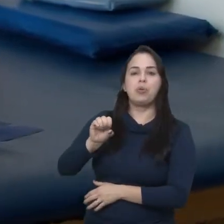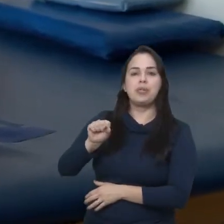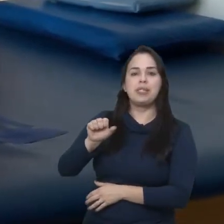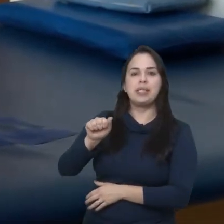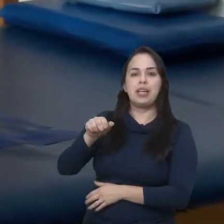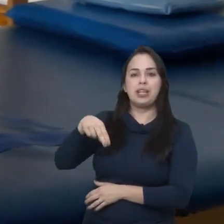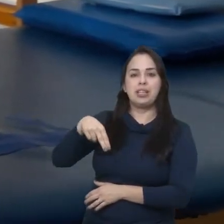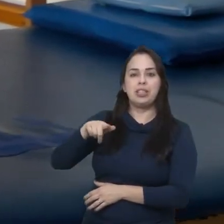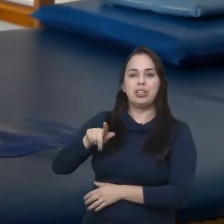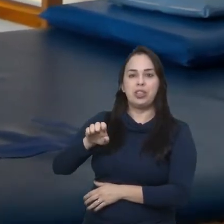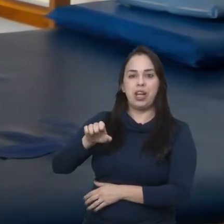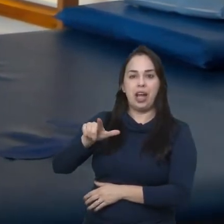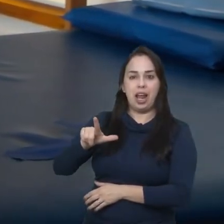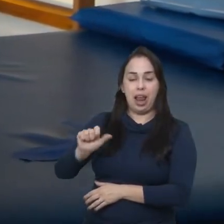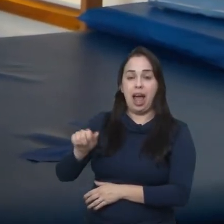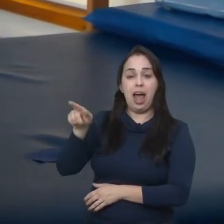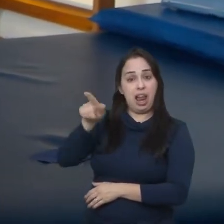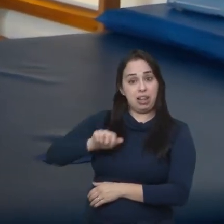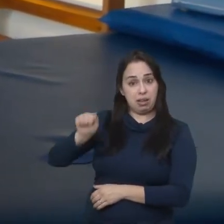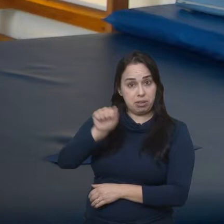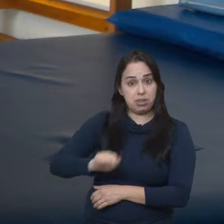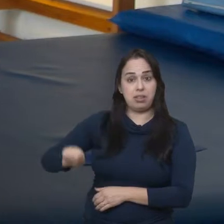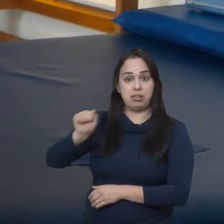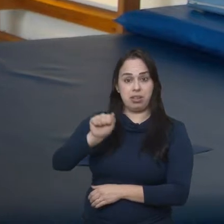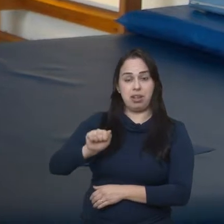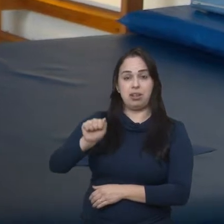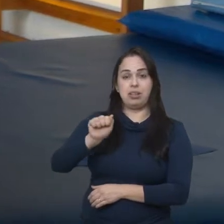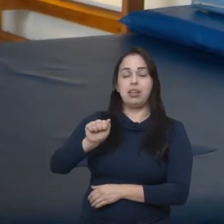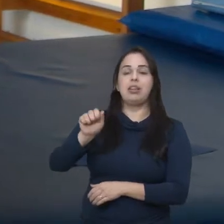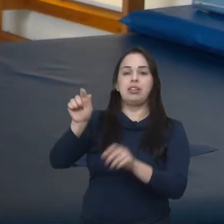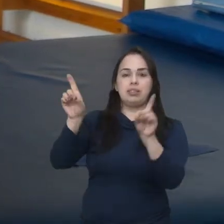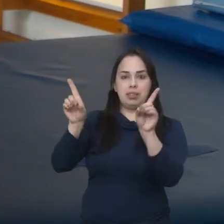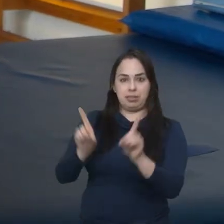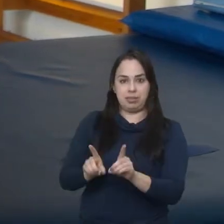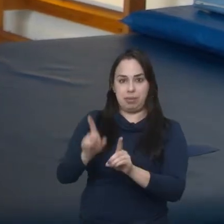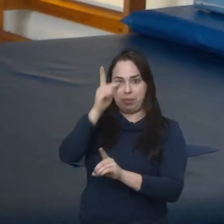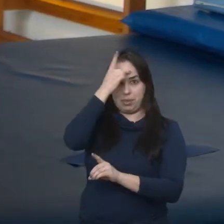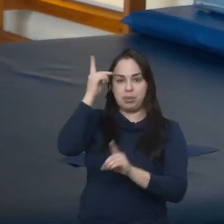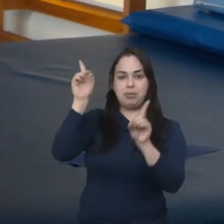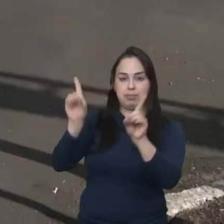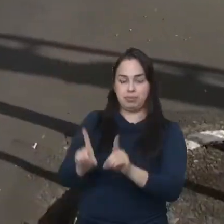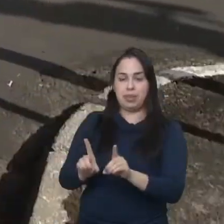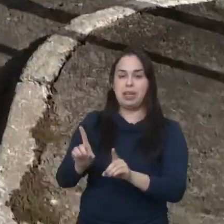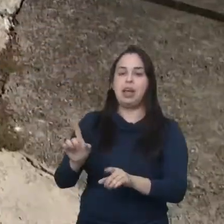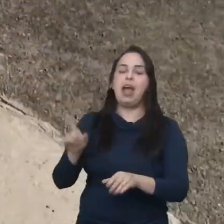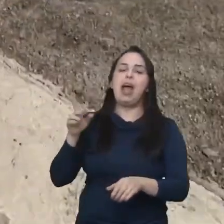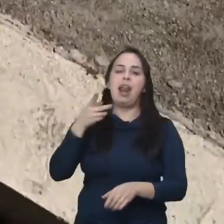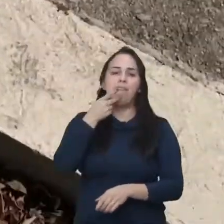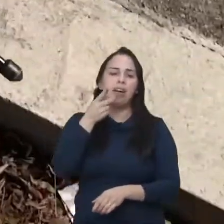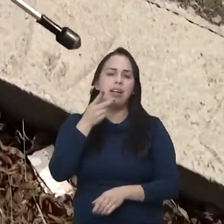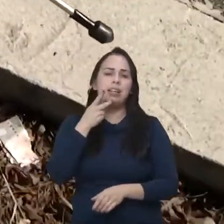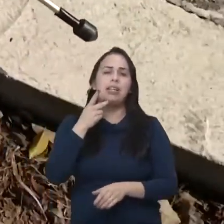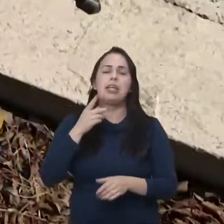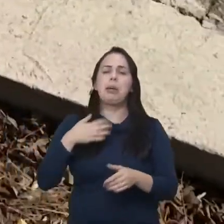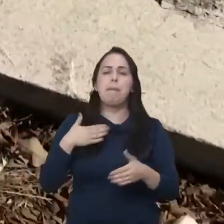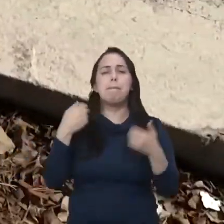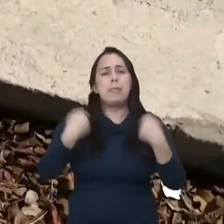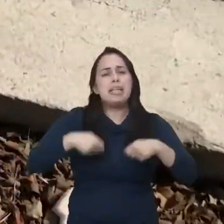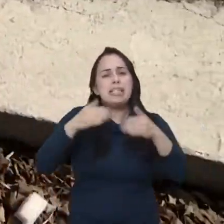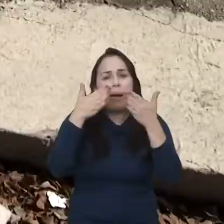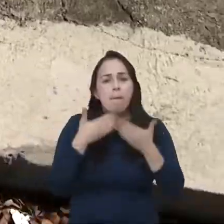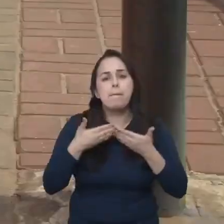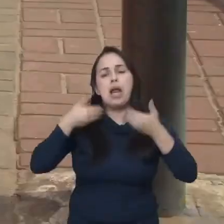Rosângela Santos, que faz parte da Associação das Pessoas Portadoras de Deficiência em São José. Ela reforça que muito ainda precisa